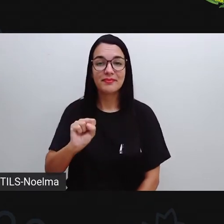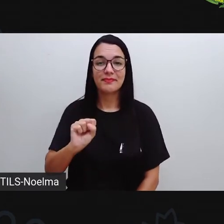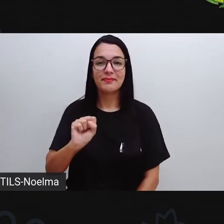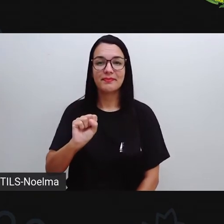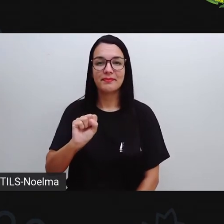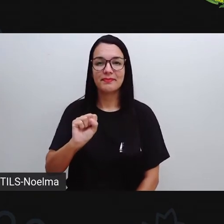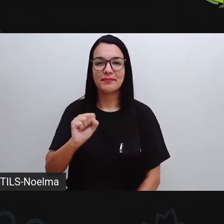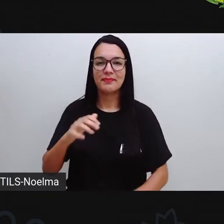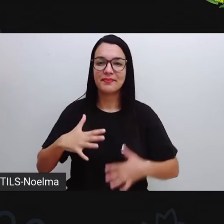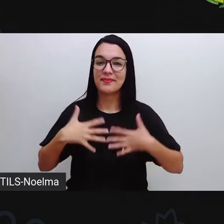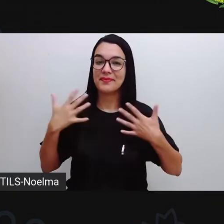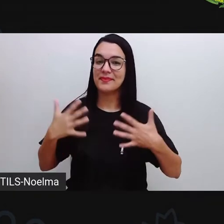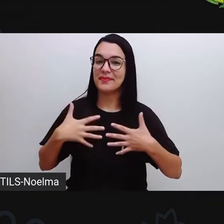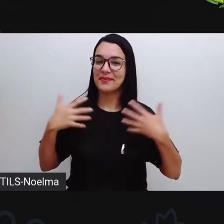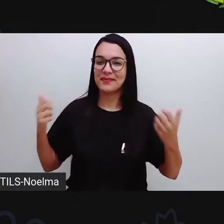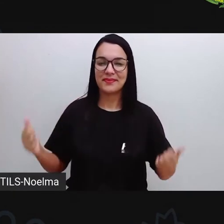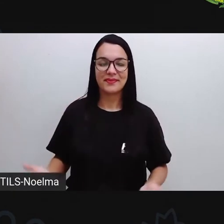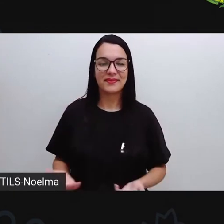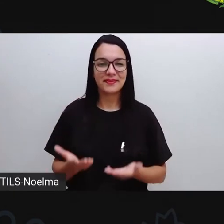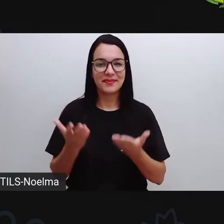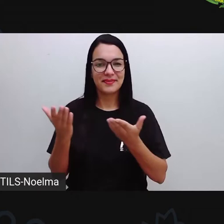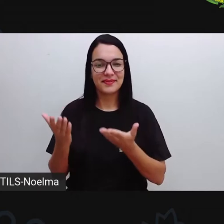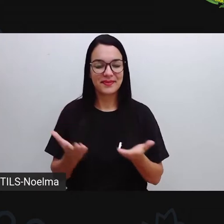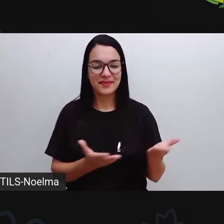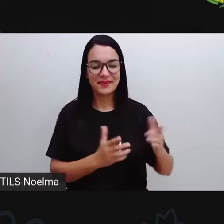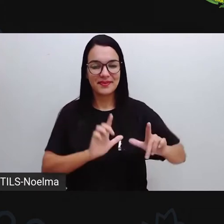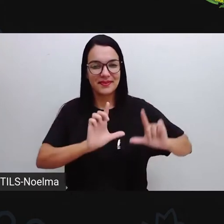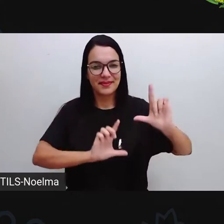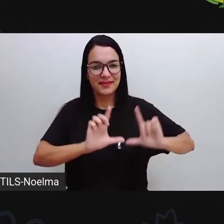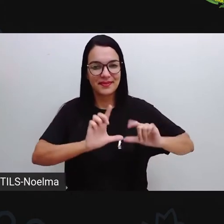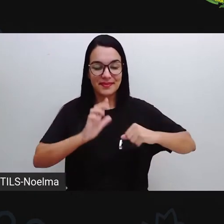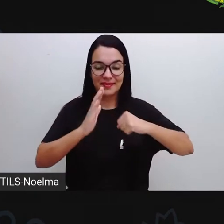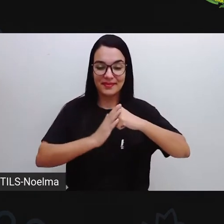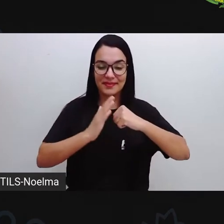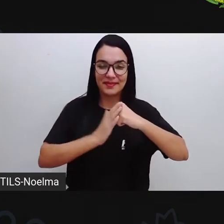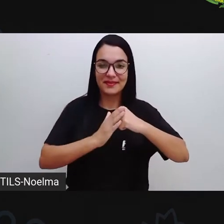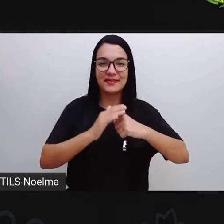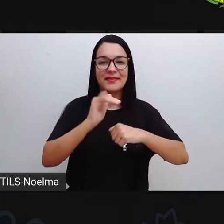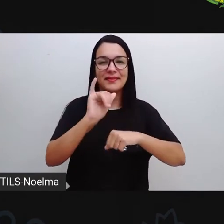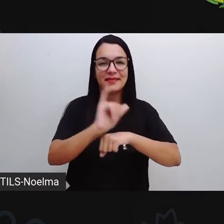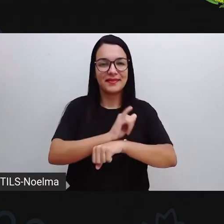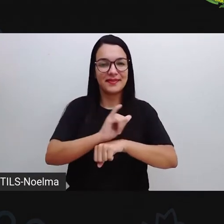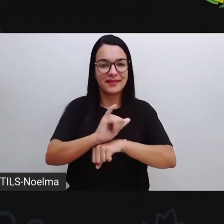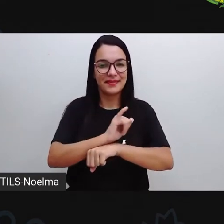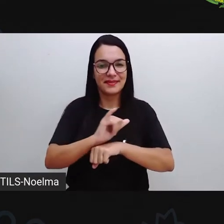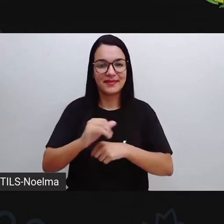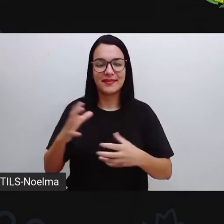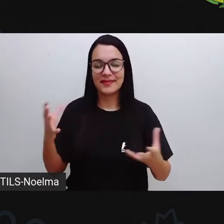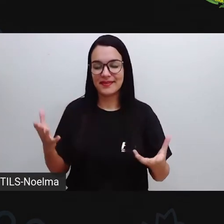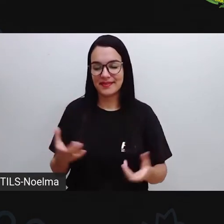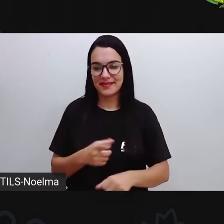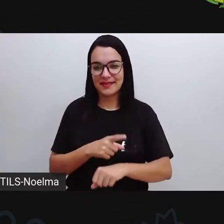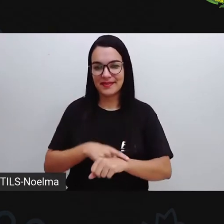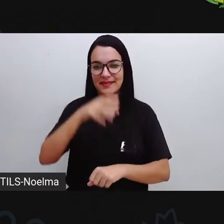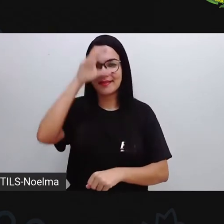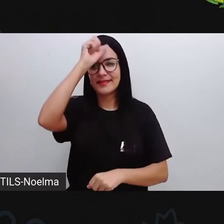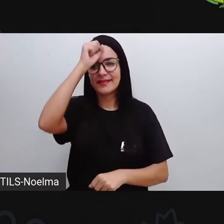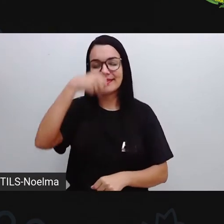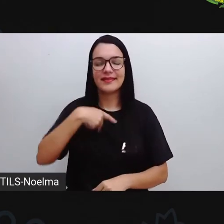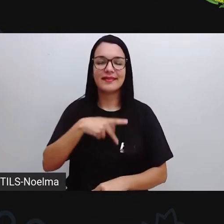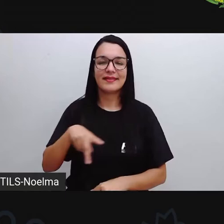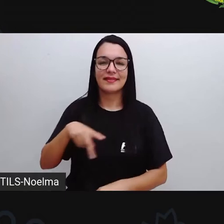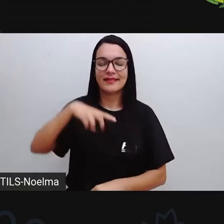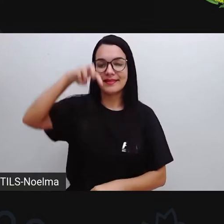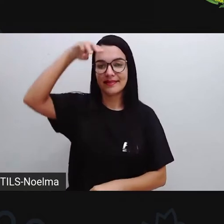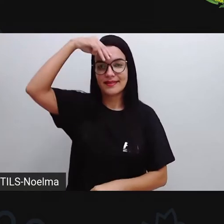Santana. É com enorme alegria que a gente recebe vocês aqui no nosso canal para mais um momento de muito, muito aprendizado. Eu sou a